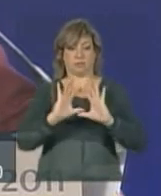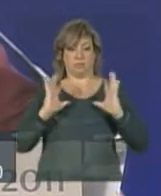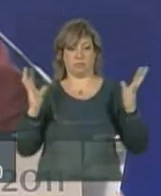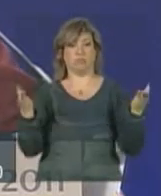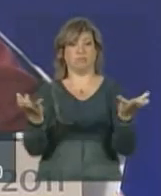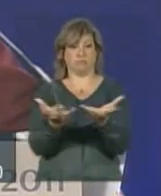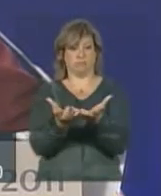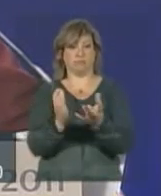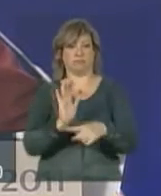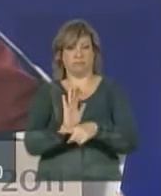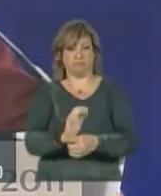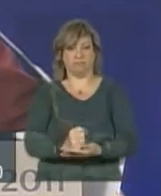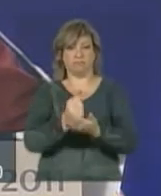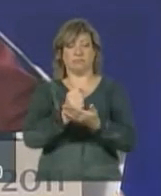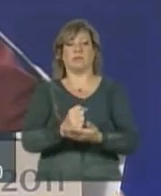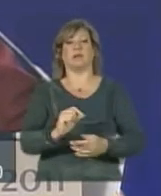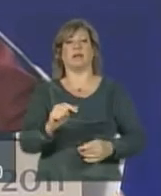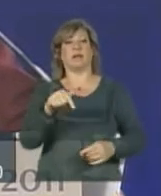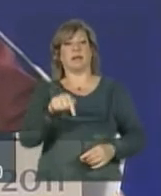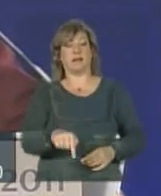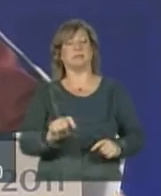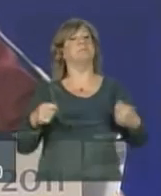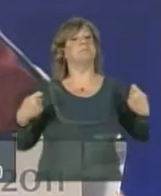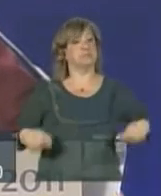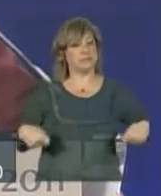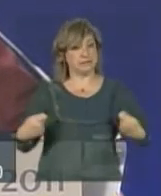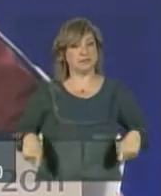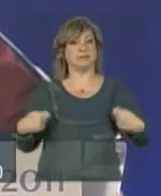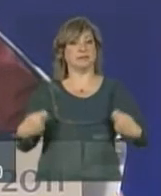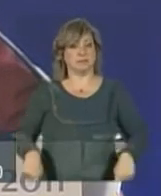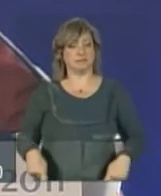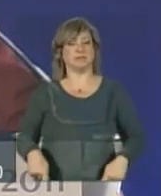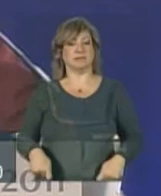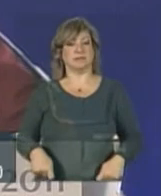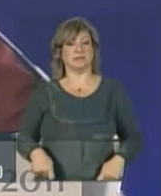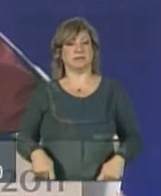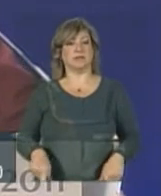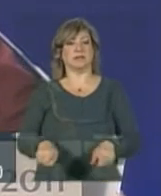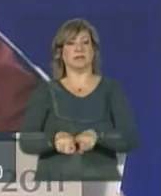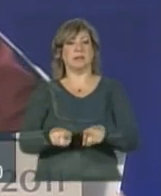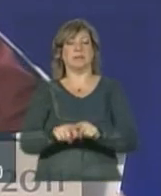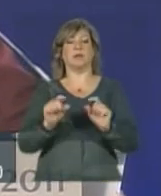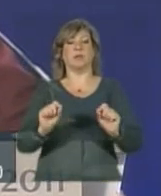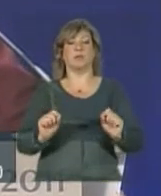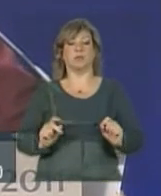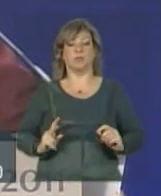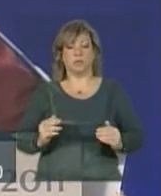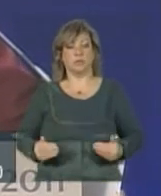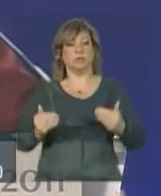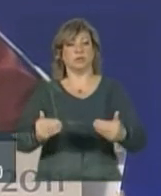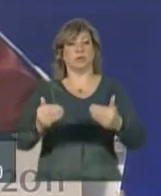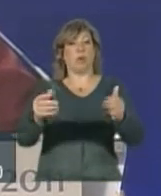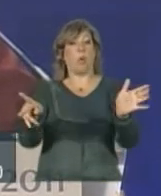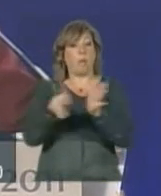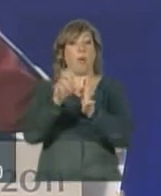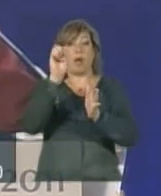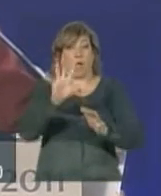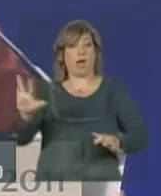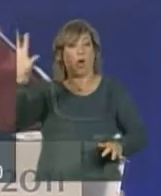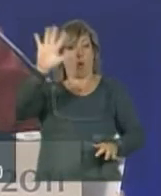proteção era necessária. E, seguindo o que os próprios europeus